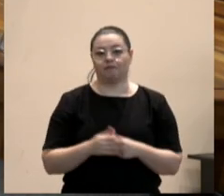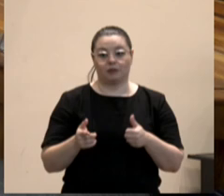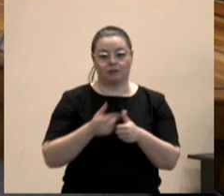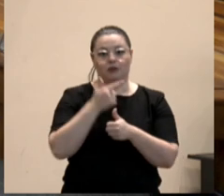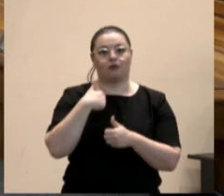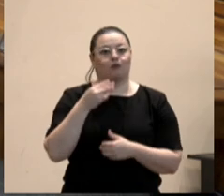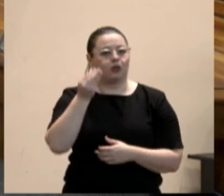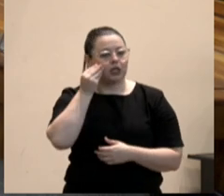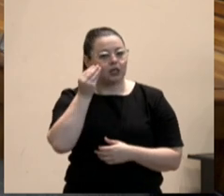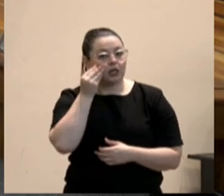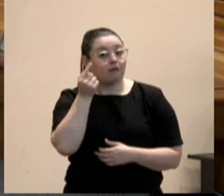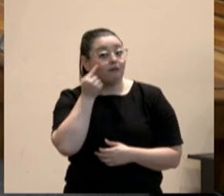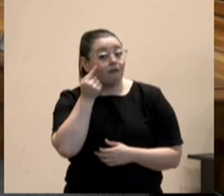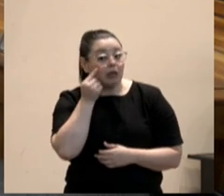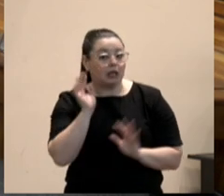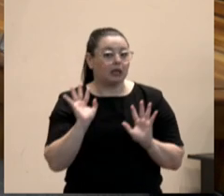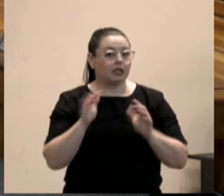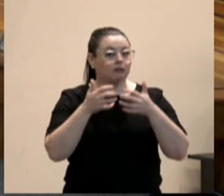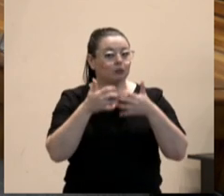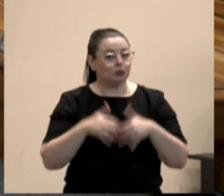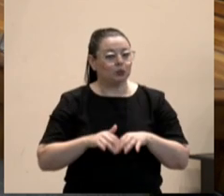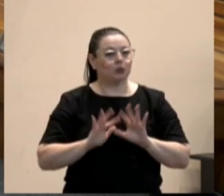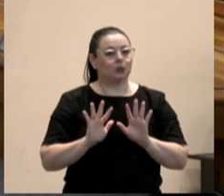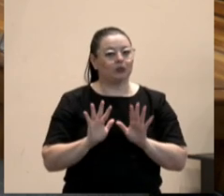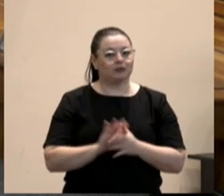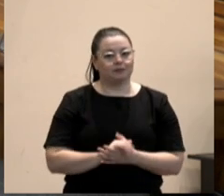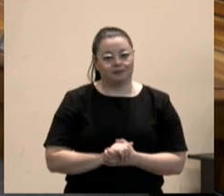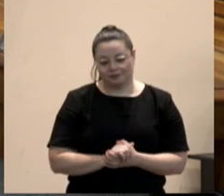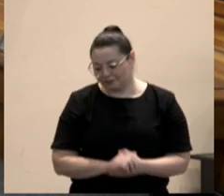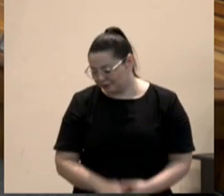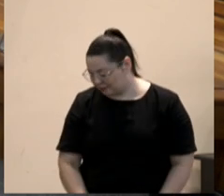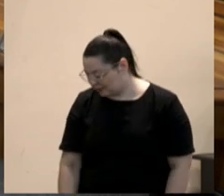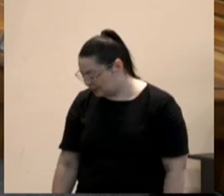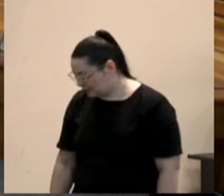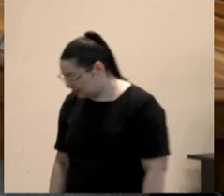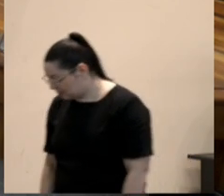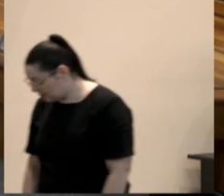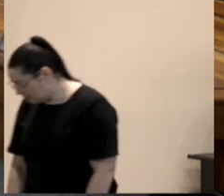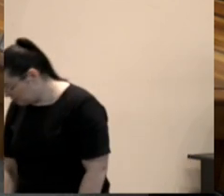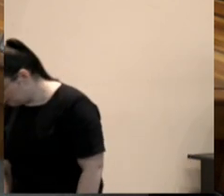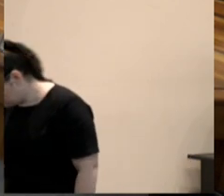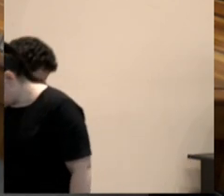ver se funciona aqui bem em termos de distância.